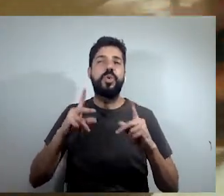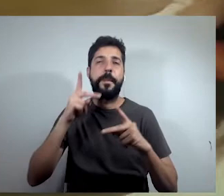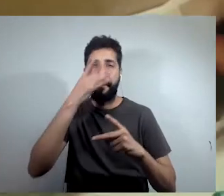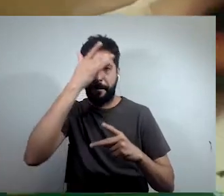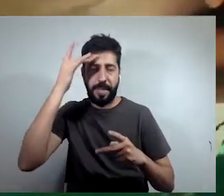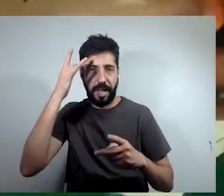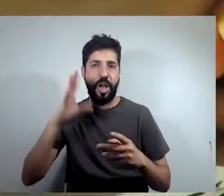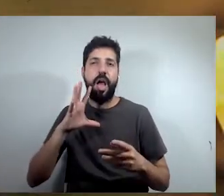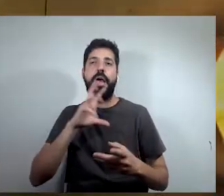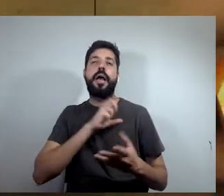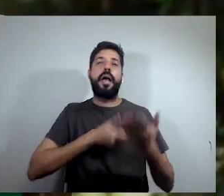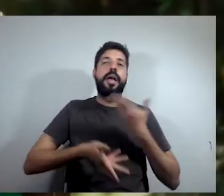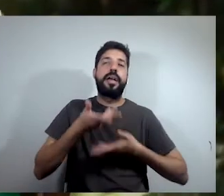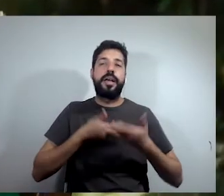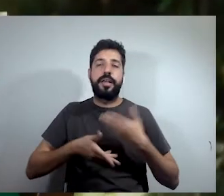se gostassem.